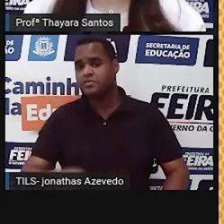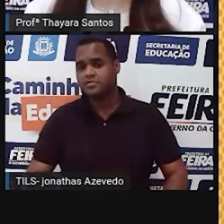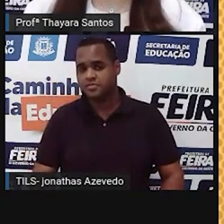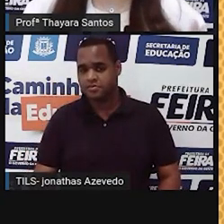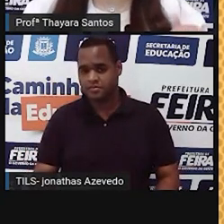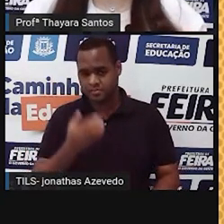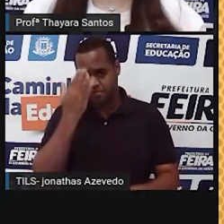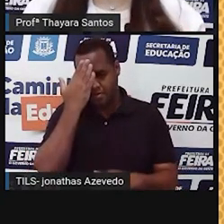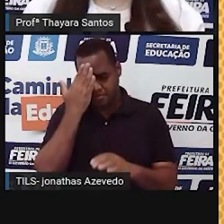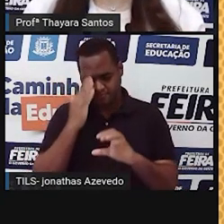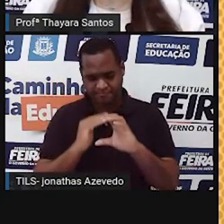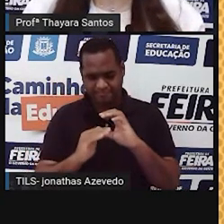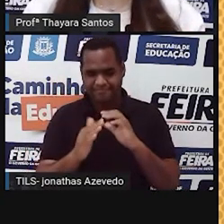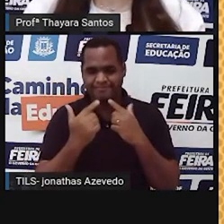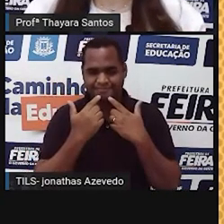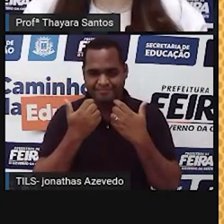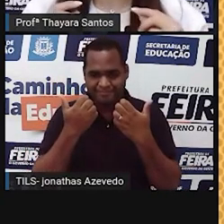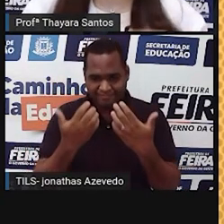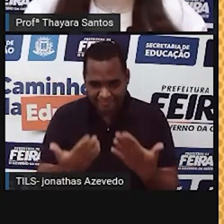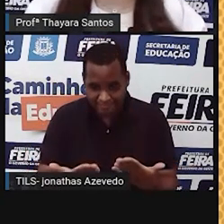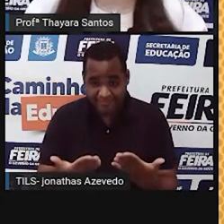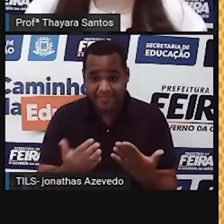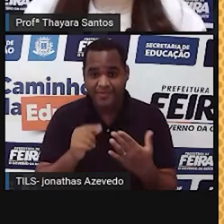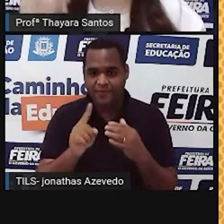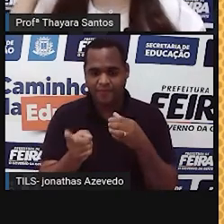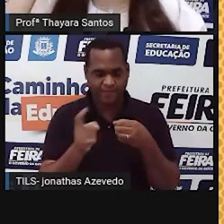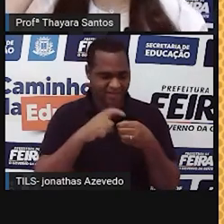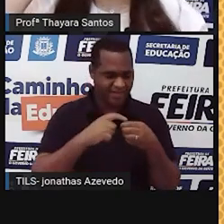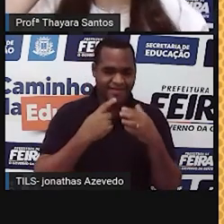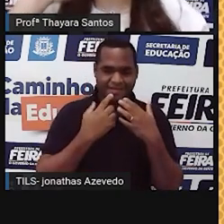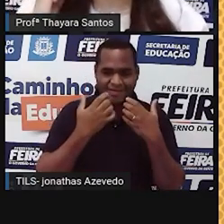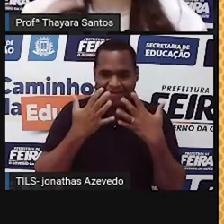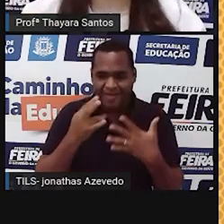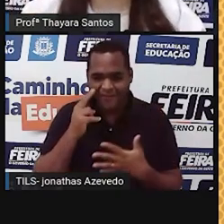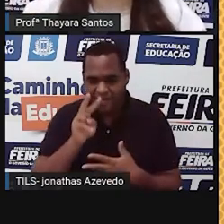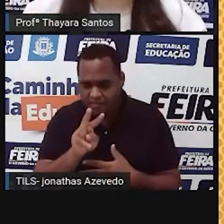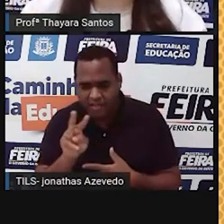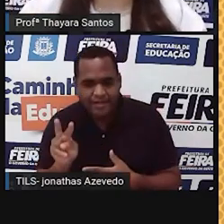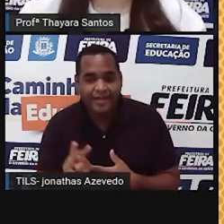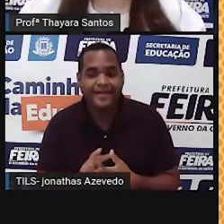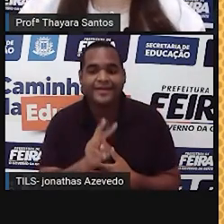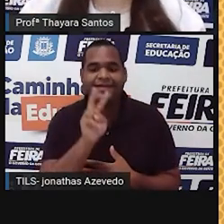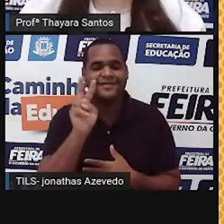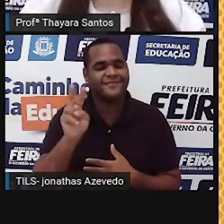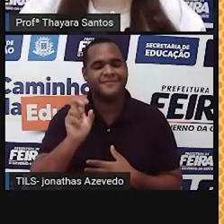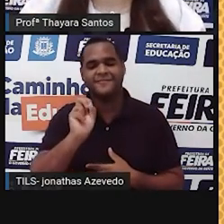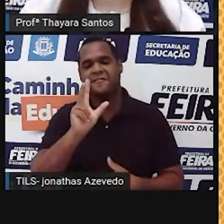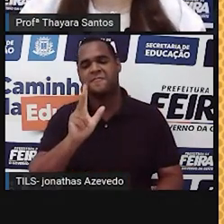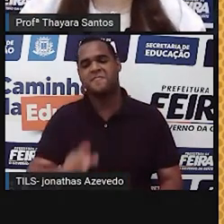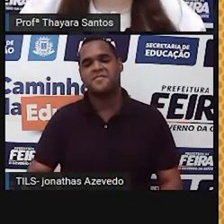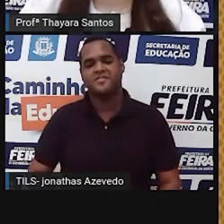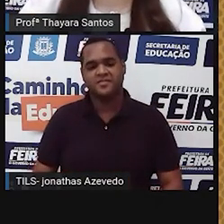Quem sabe pode me contar aqui no chat, que eu vou voltar aqui para saber o que foi que vocês escreveram.